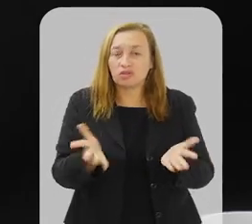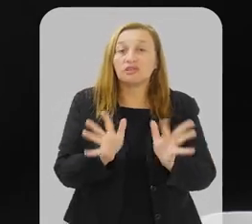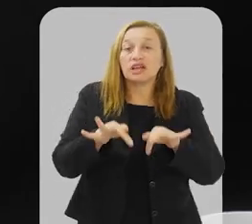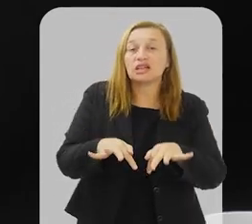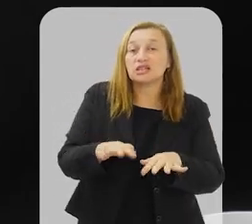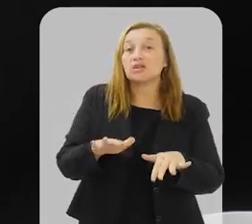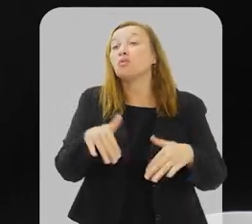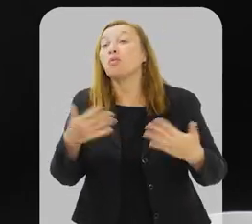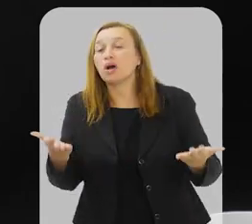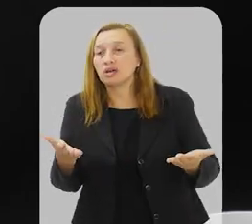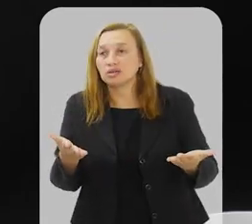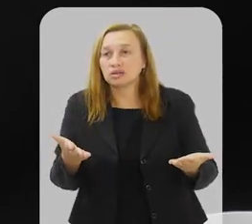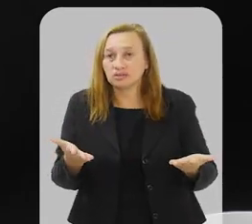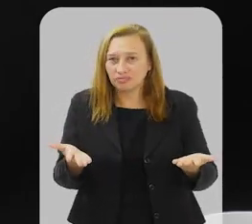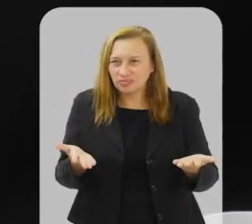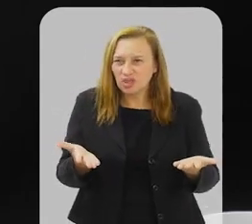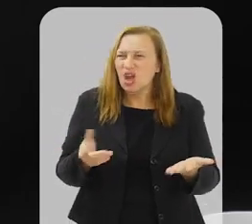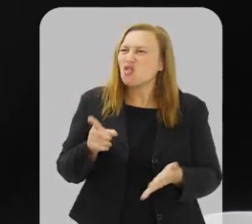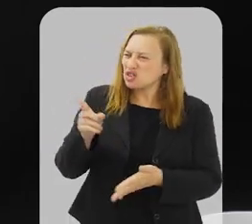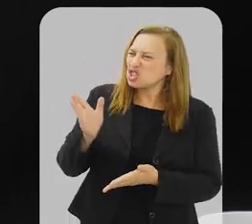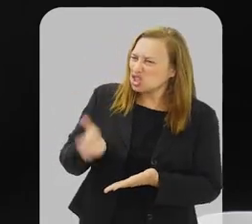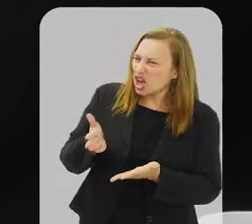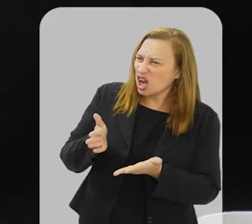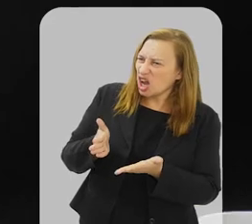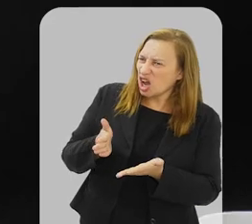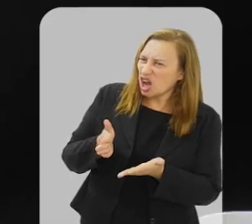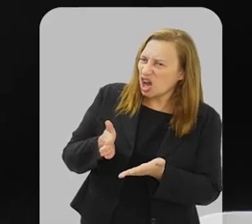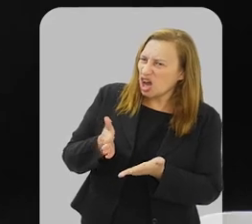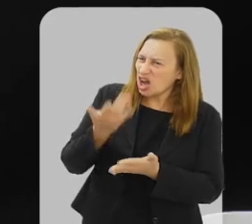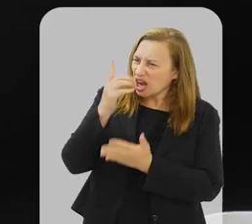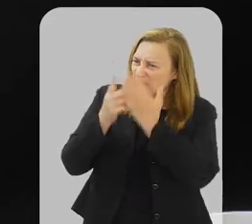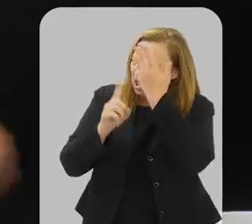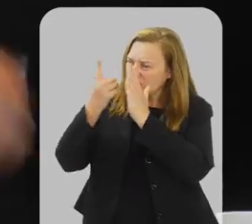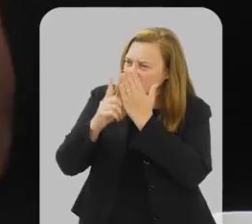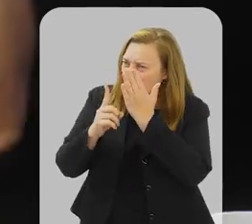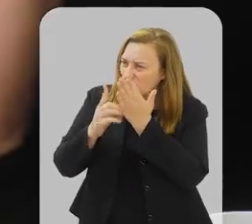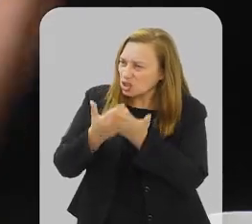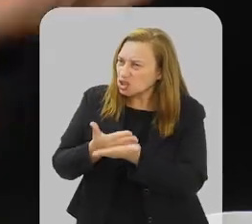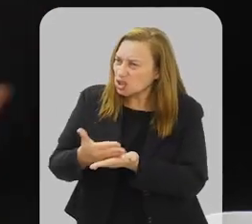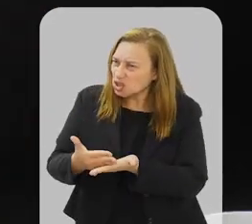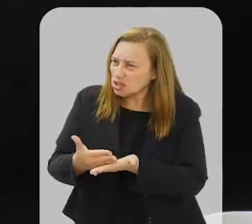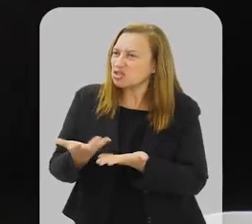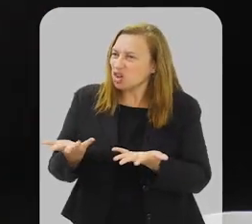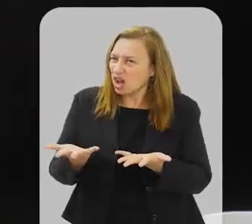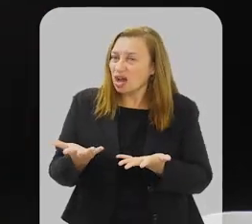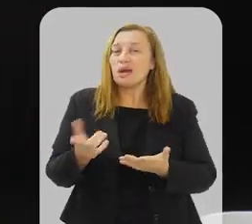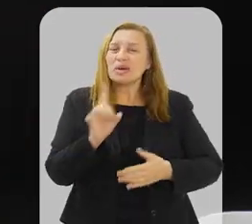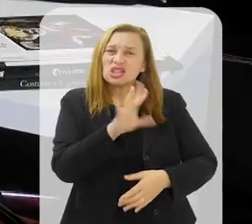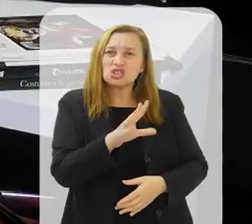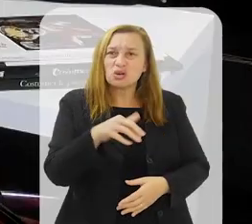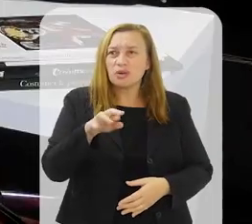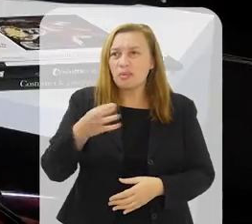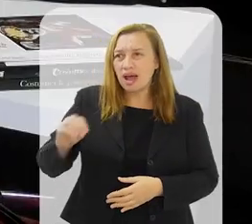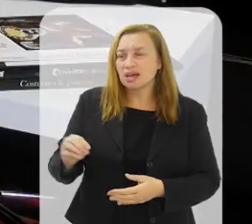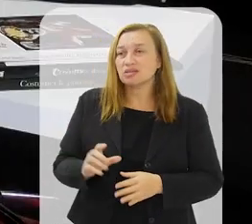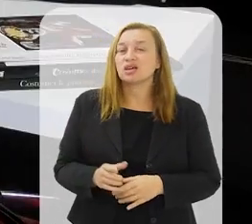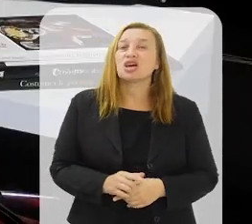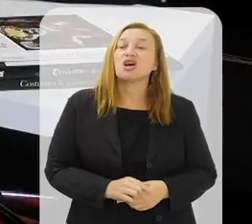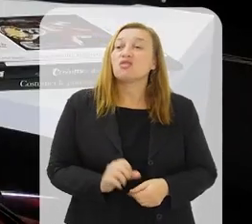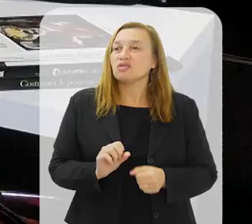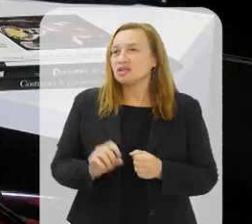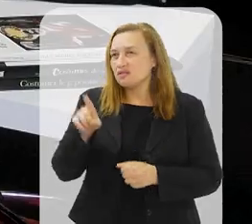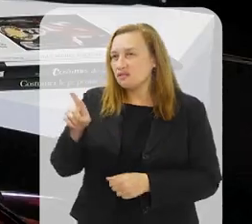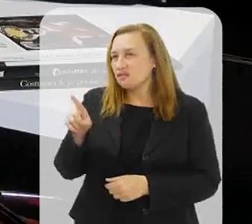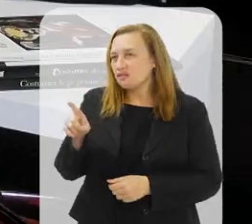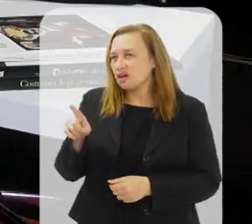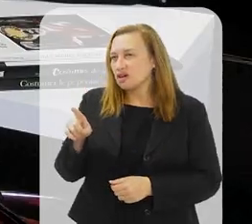população carioca desconhece e a gente sabe disso quando perguntar você já tá fazendo carnaval mas o carnaval é só em Maro sabe o que que eu ouço muito que